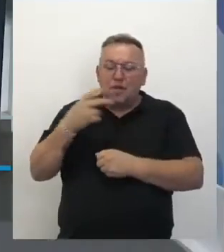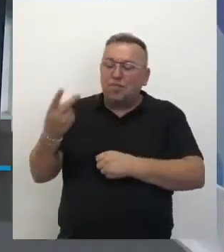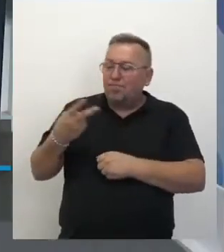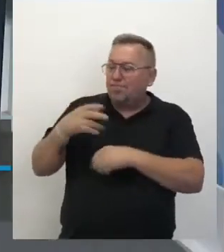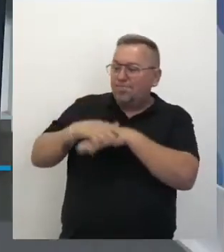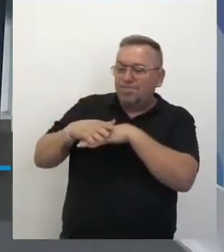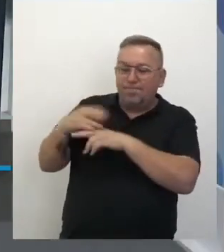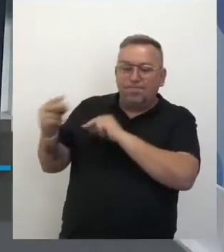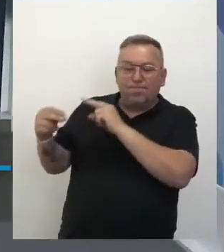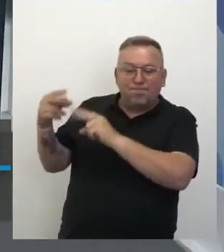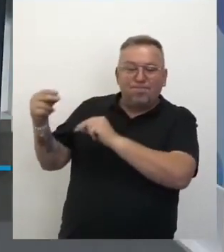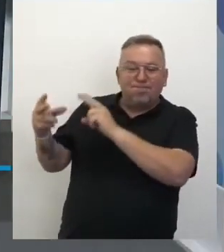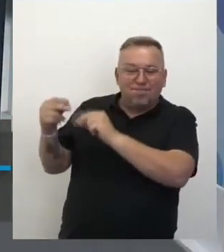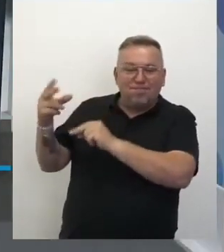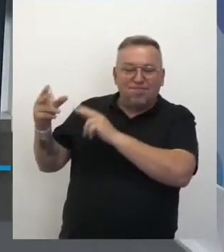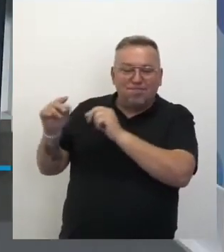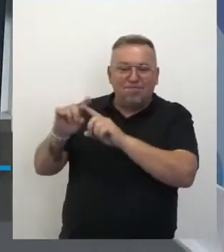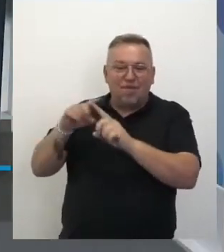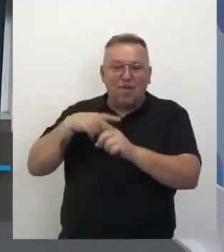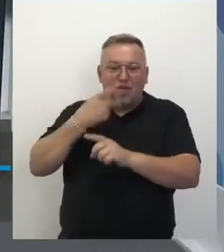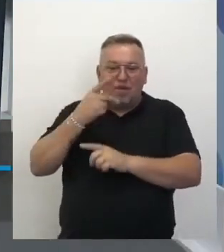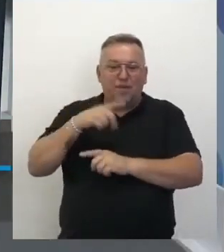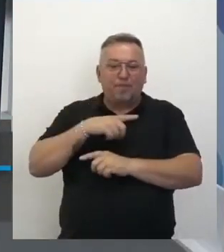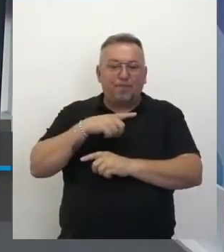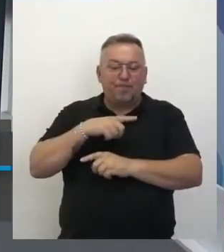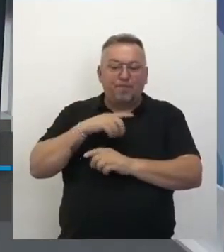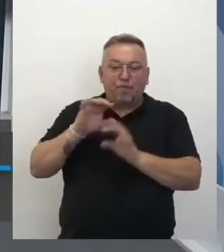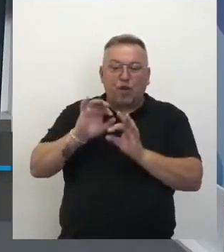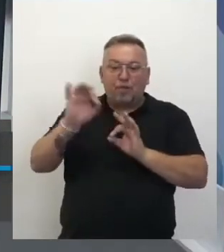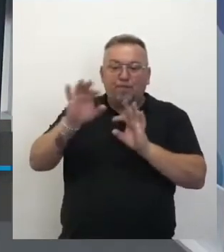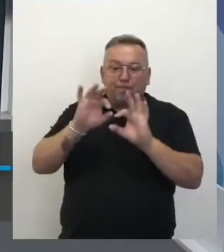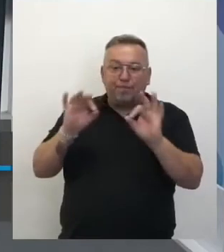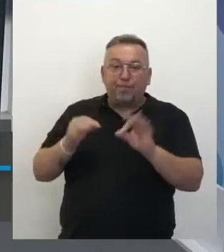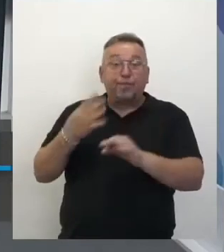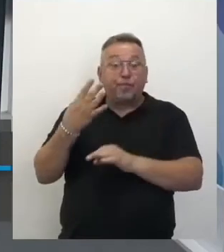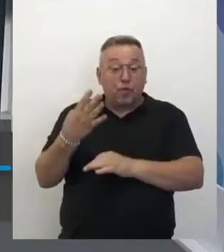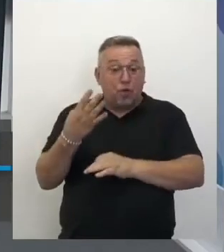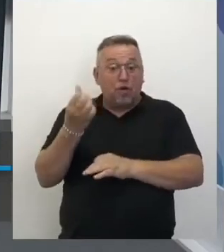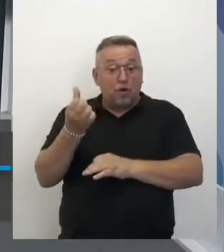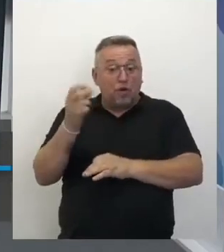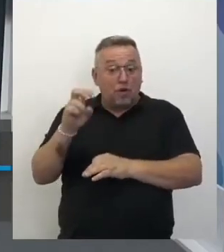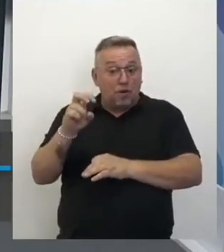Tony conversando. Então, Tony, falei, ó, medi lá